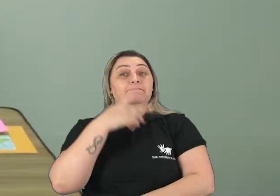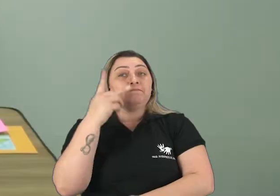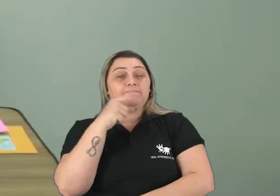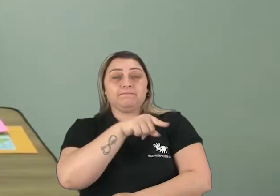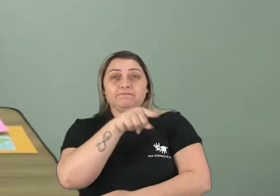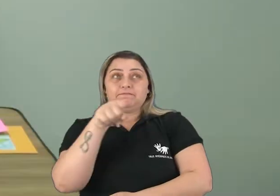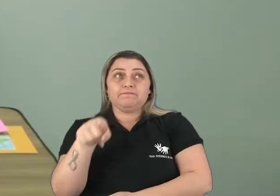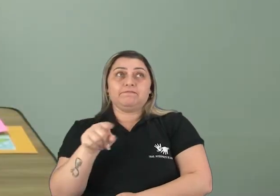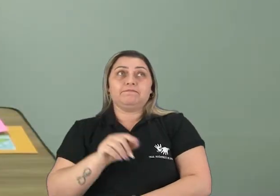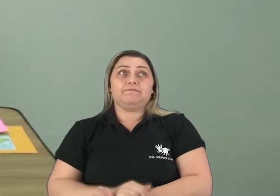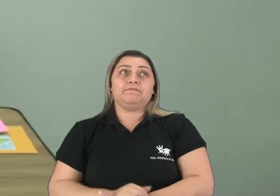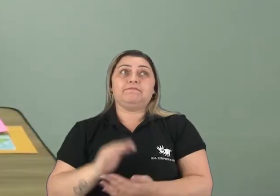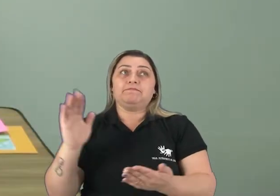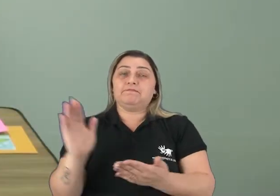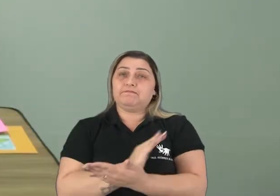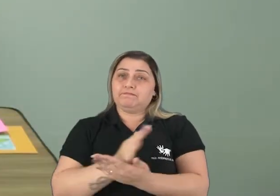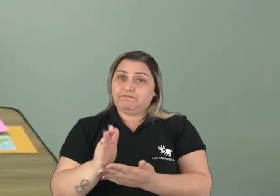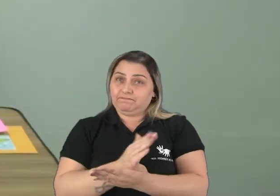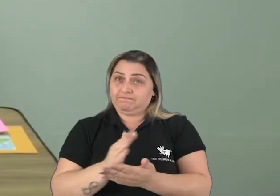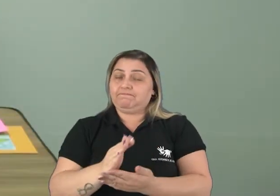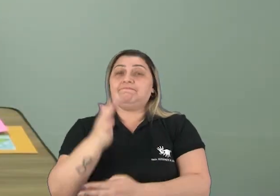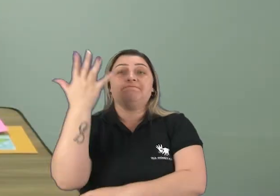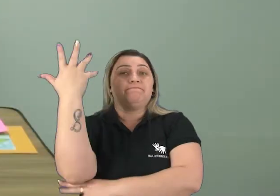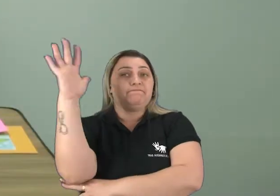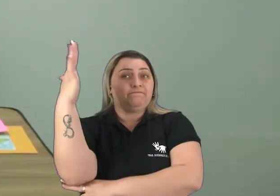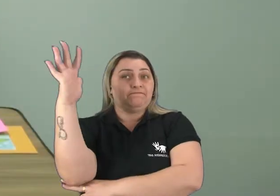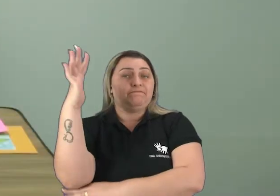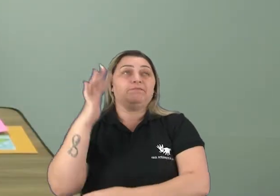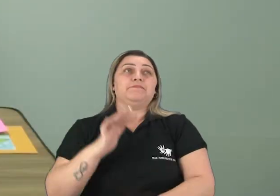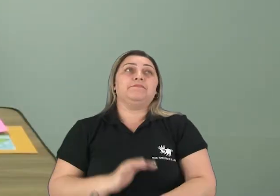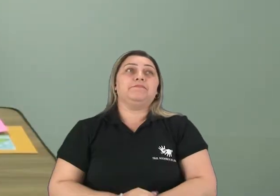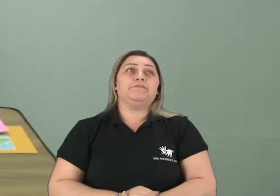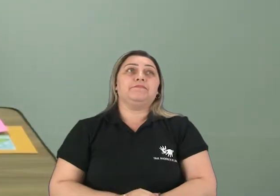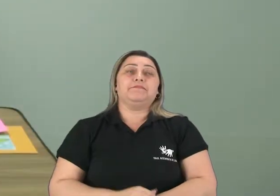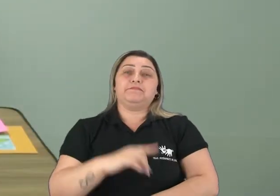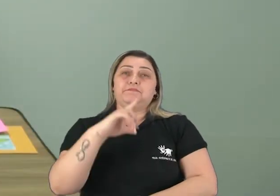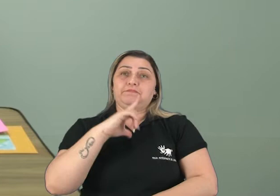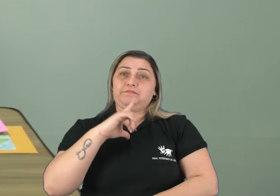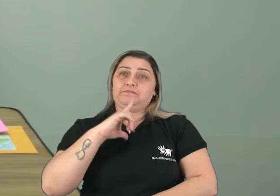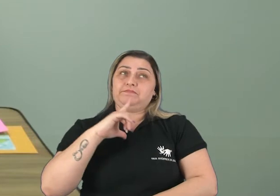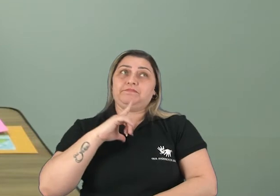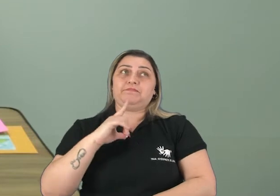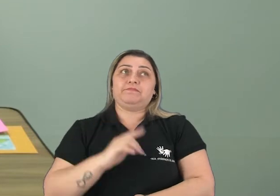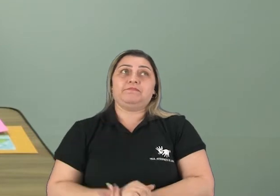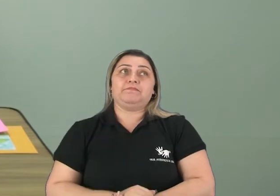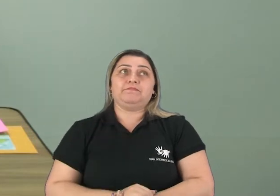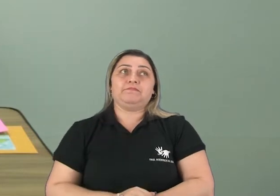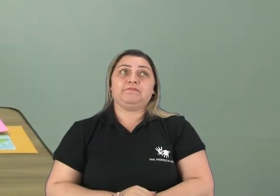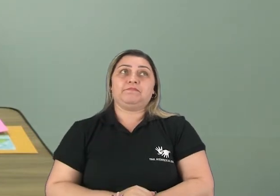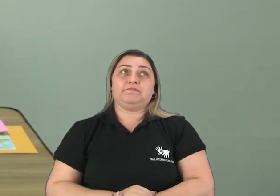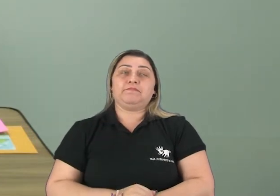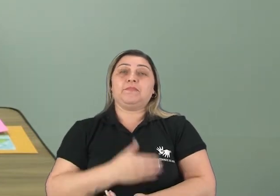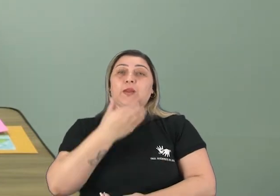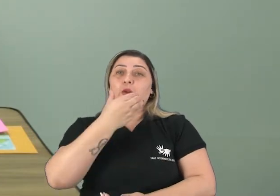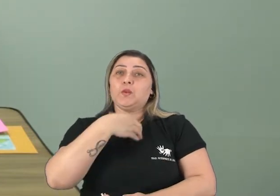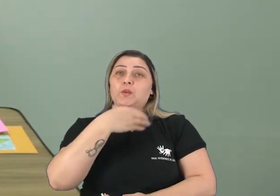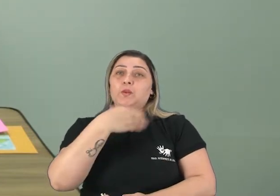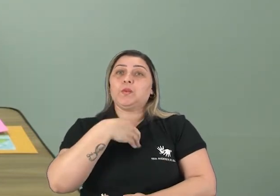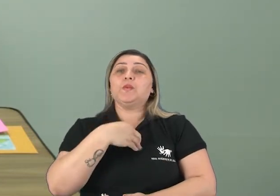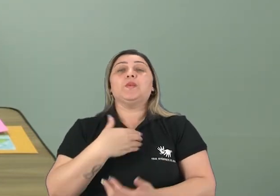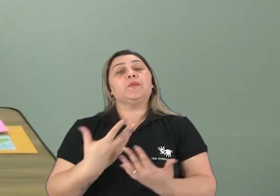para vocês, algumas plantas, elas têm seus frutos,